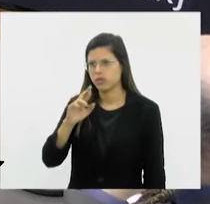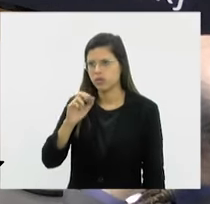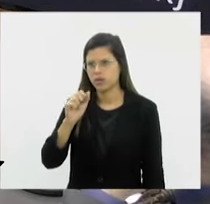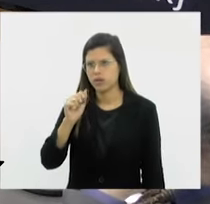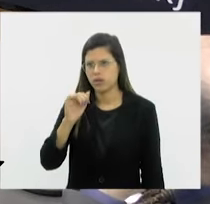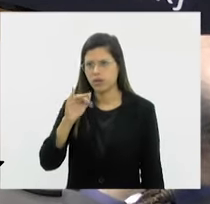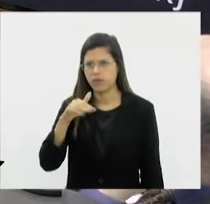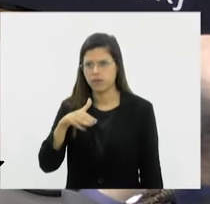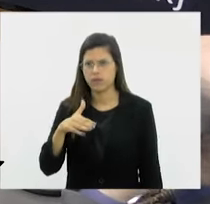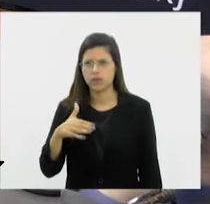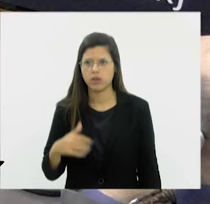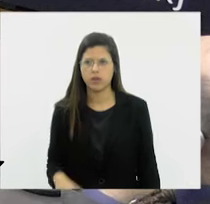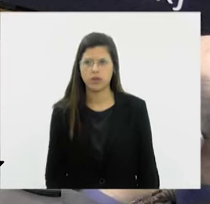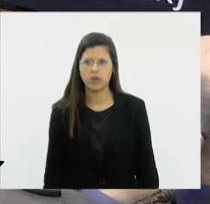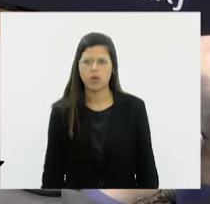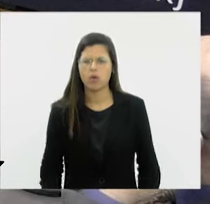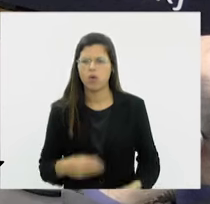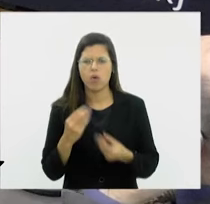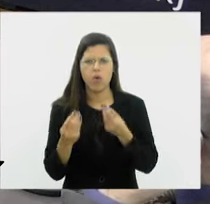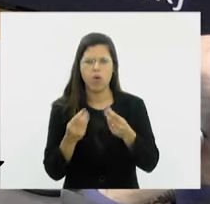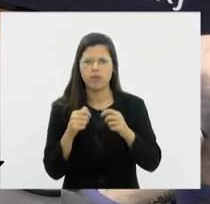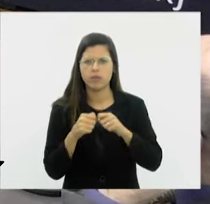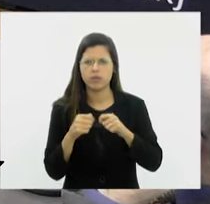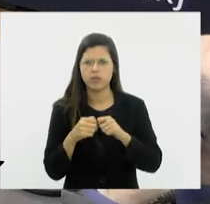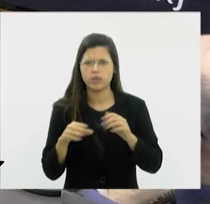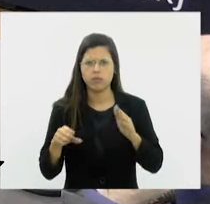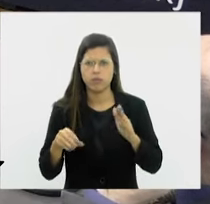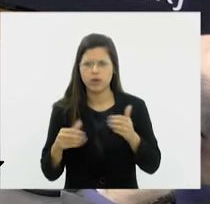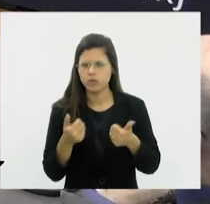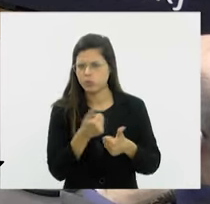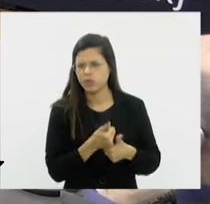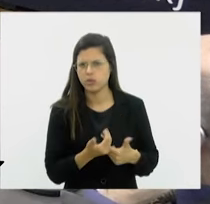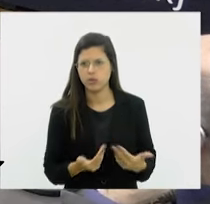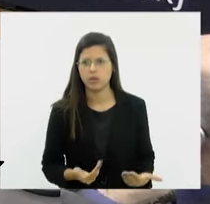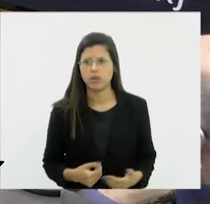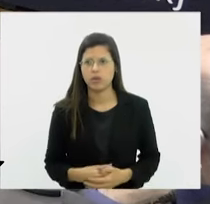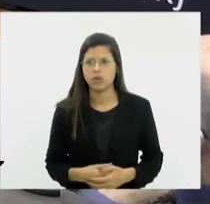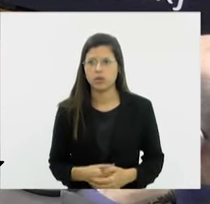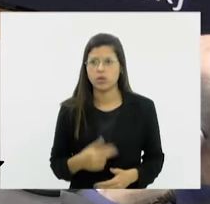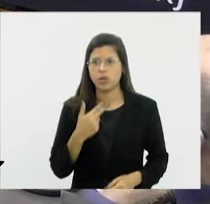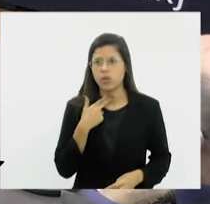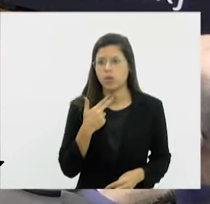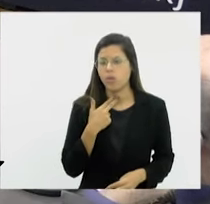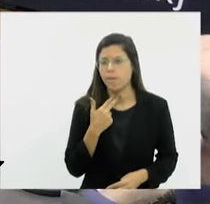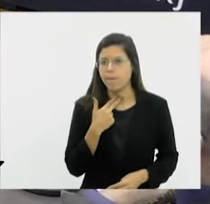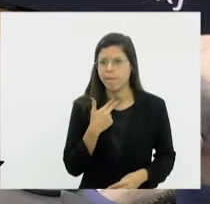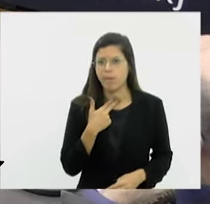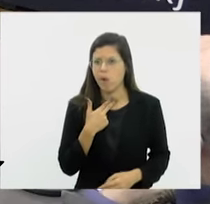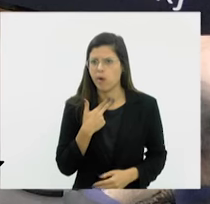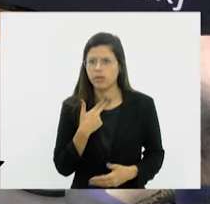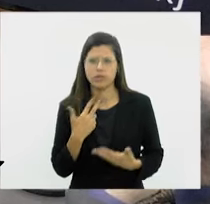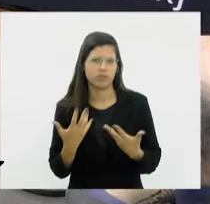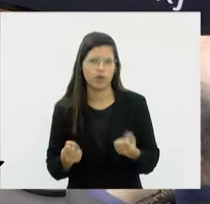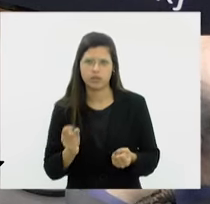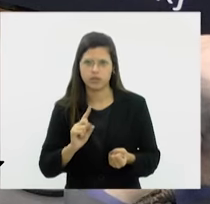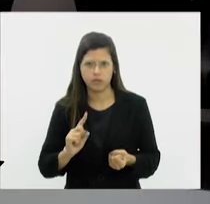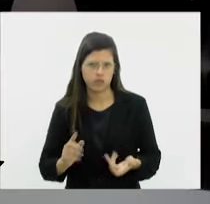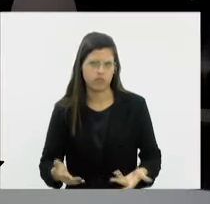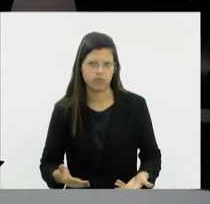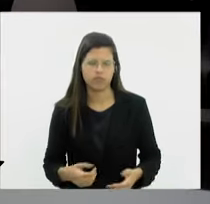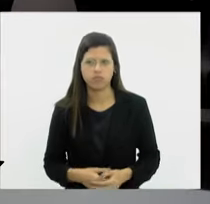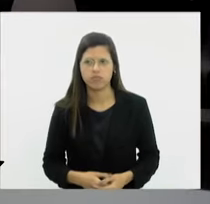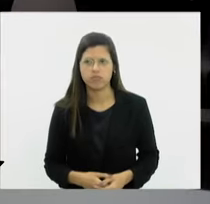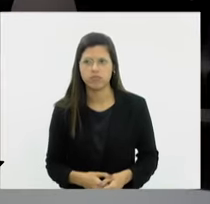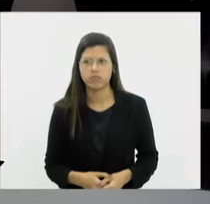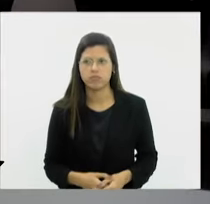não vamos fazer um substitutivo? Não, a gente não pode rejeitar, a gente não pode apreciar a emenda da comissão. Exatamente.